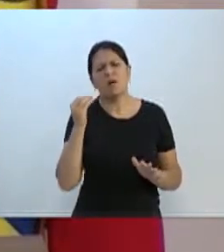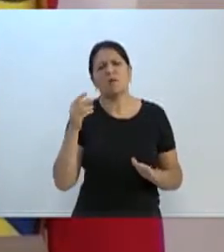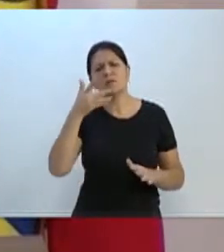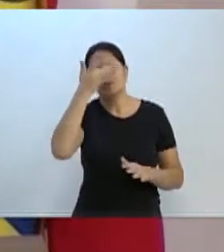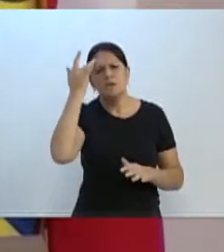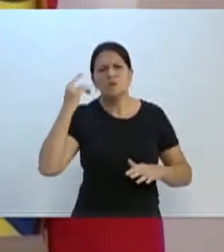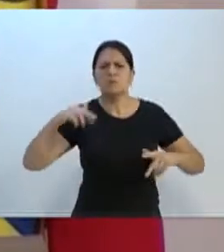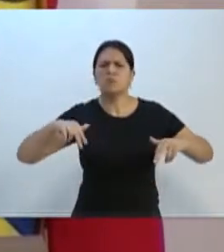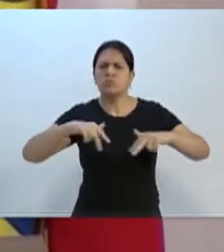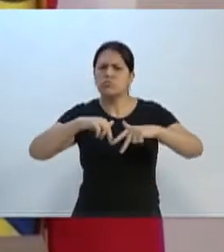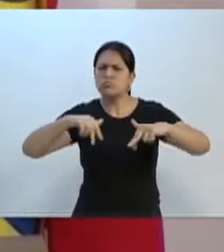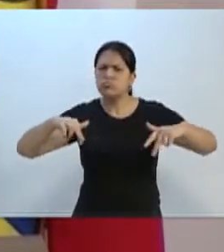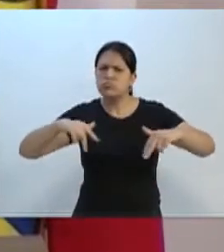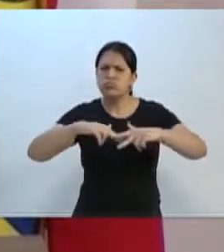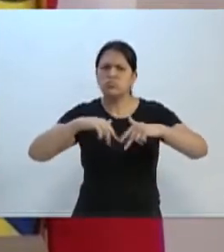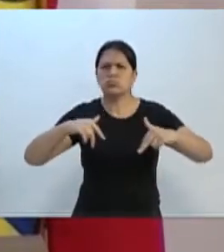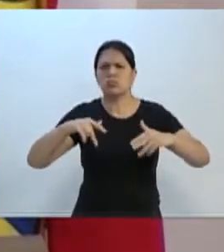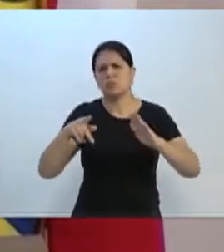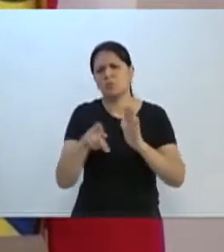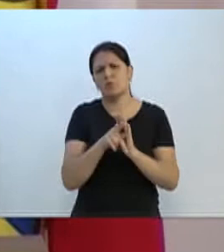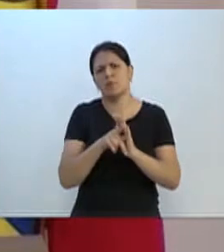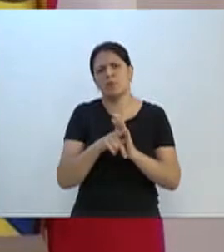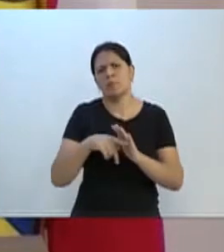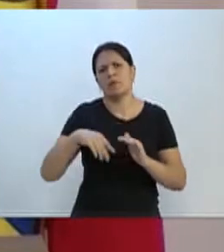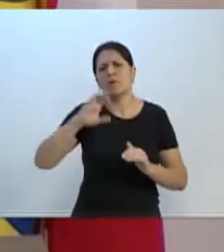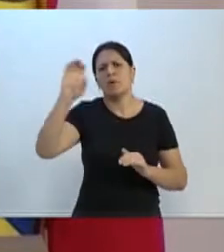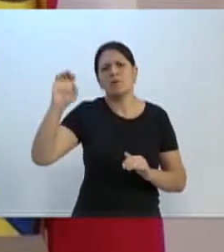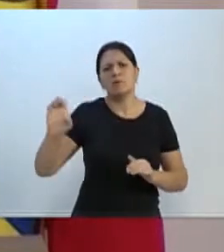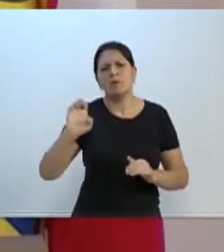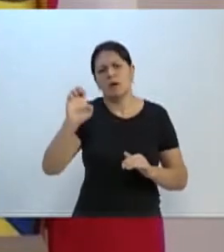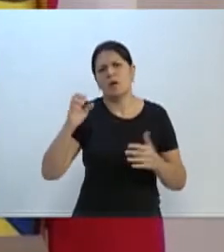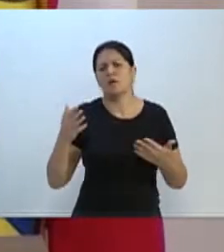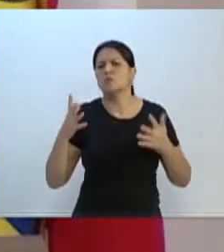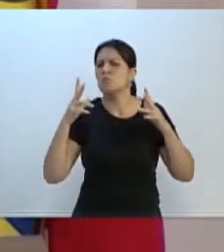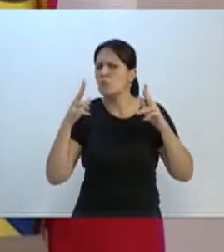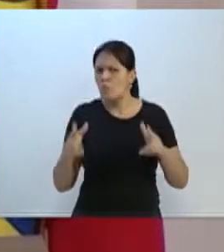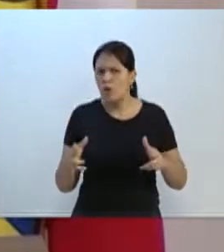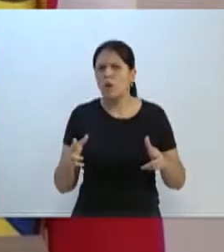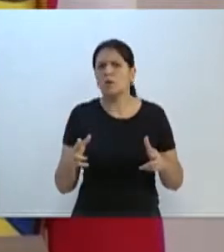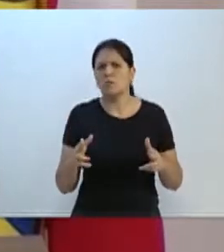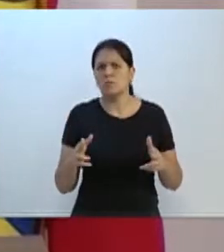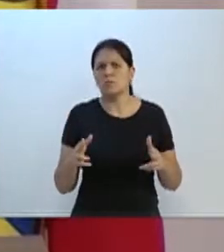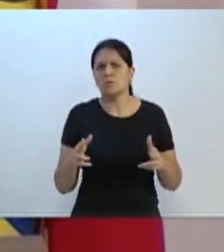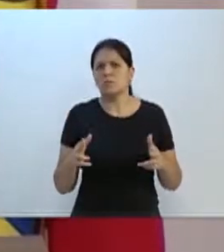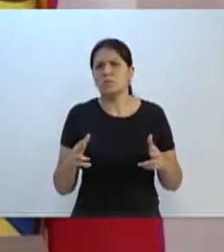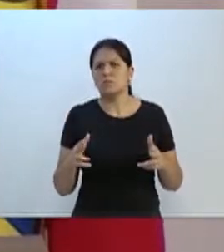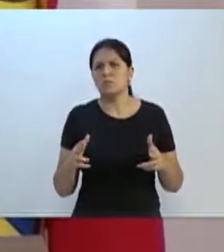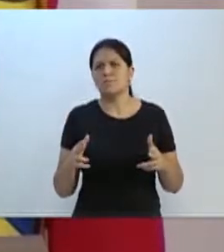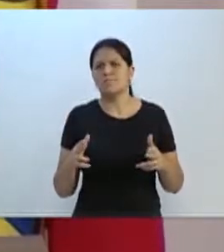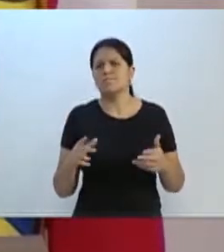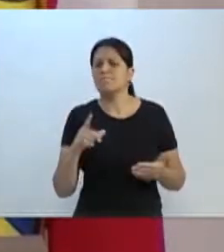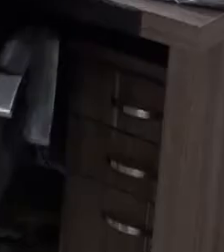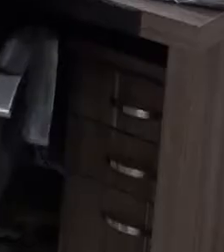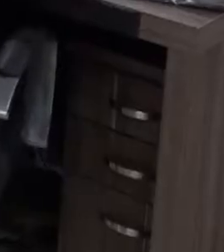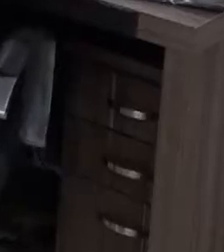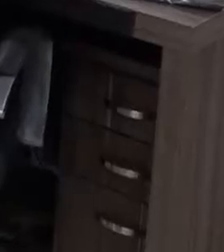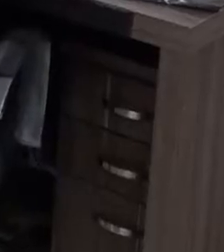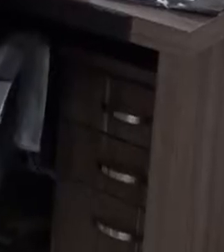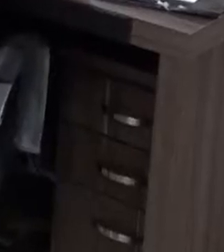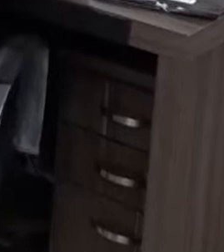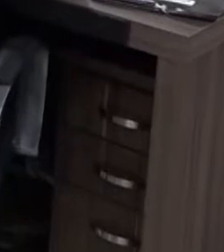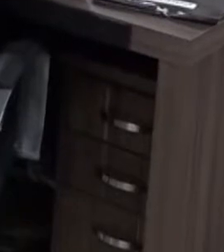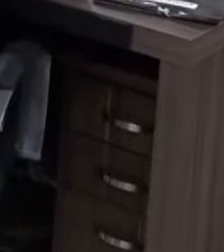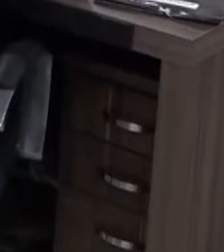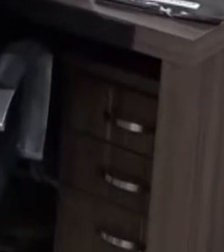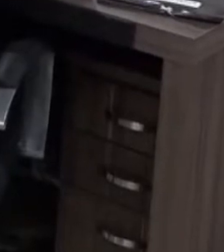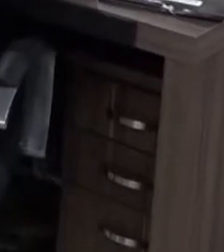da Covid-19. O parlamentar também enfatizou o distanciamento social dos vereadores durante os trabalhos